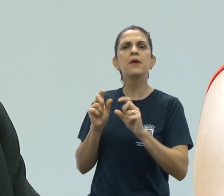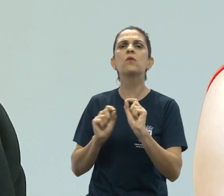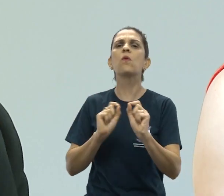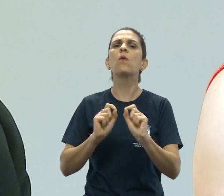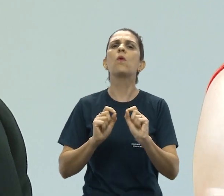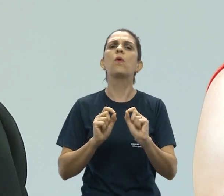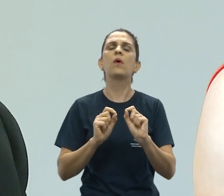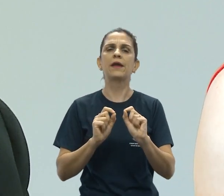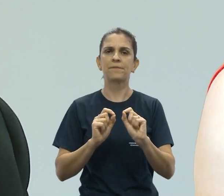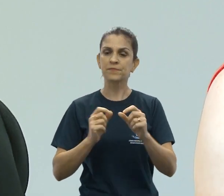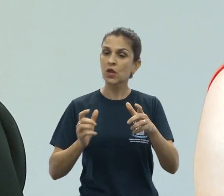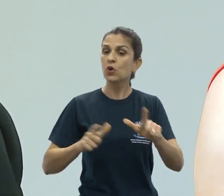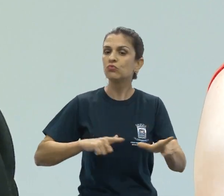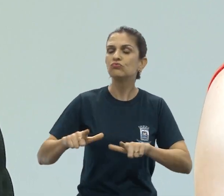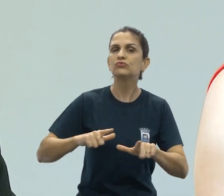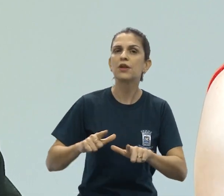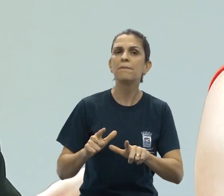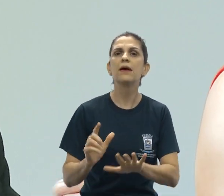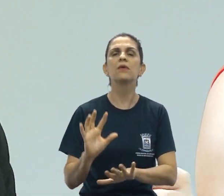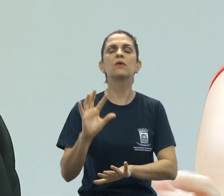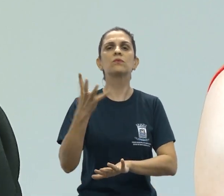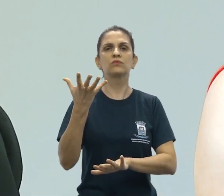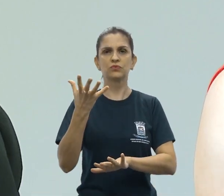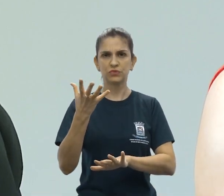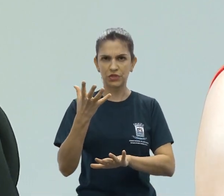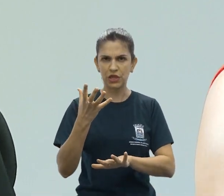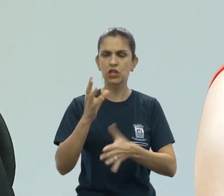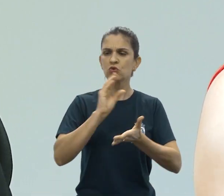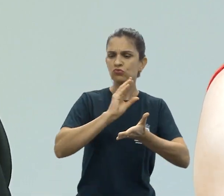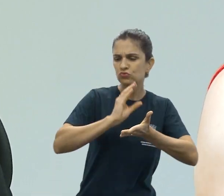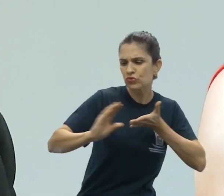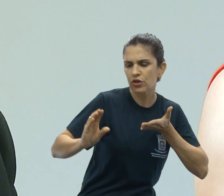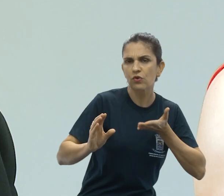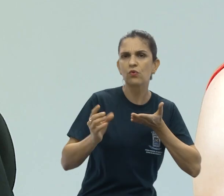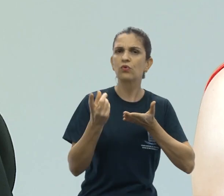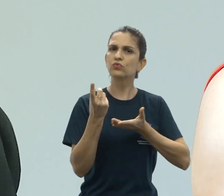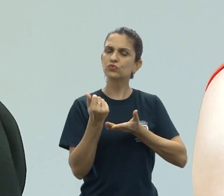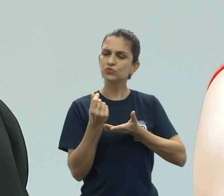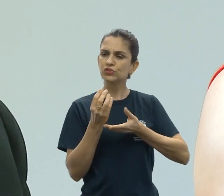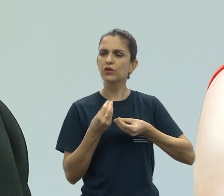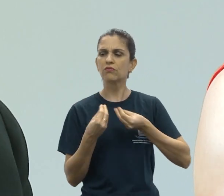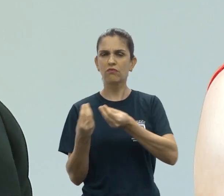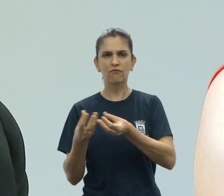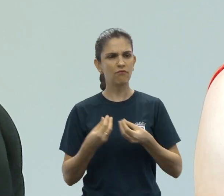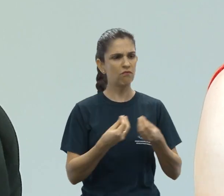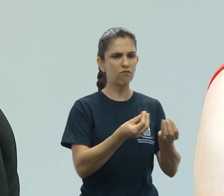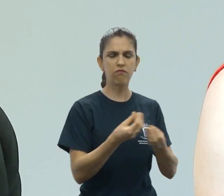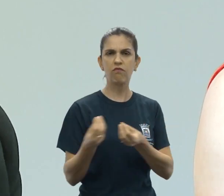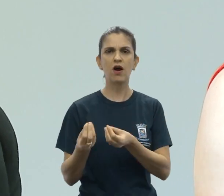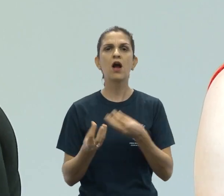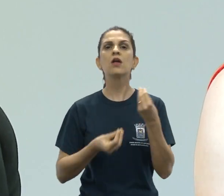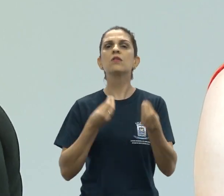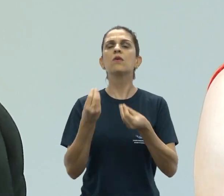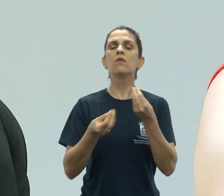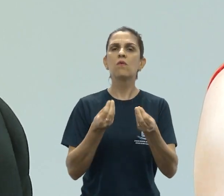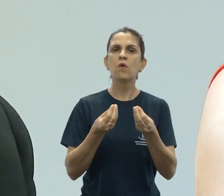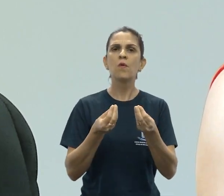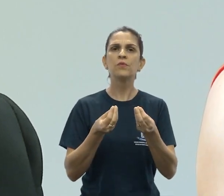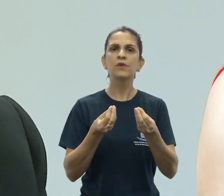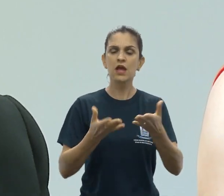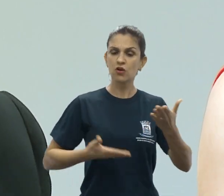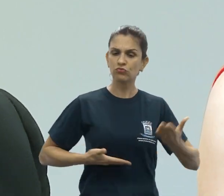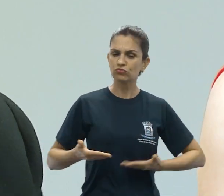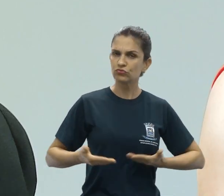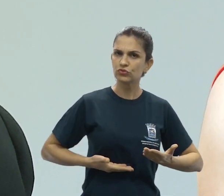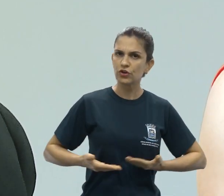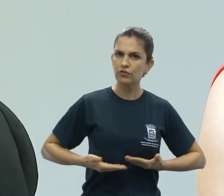vista da aplicação efetiva dos recursos, né? Então, ao acompanhamento financeiro, contábil, como do funcionamento dos serviços. E é por isso que a